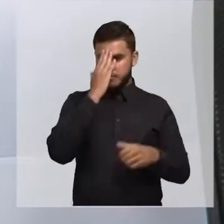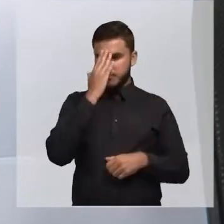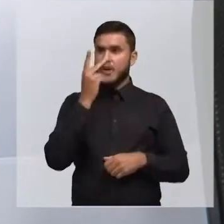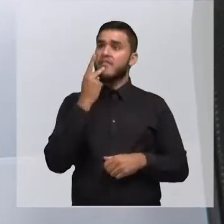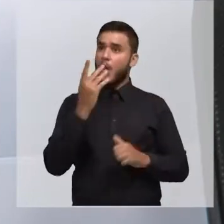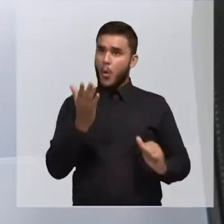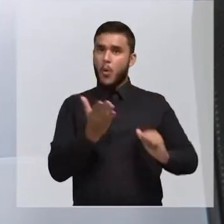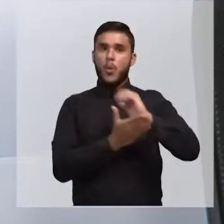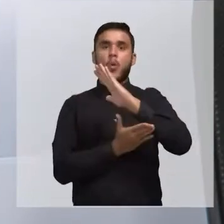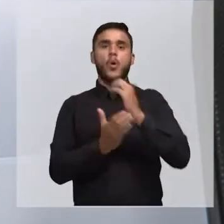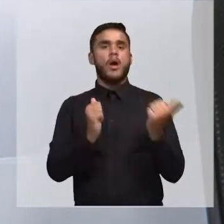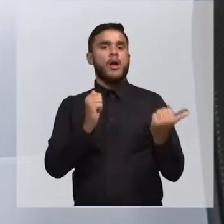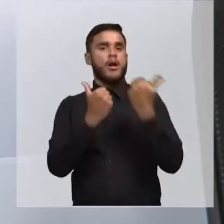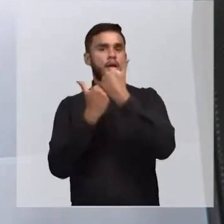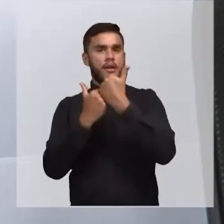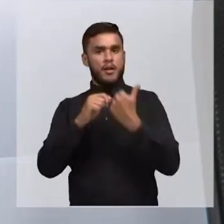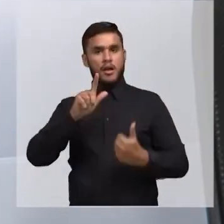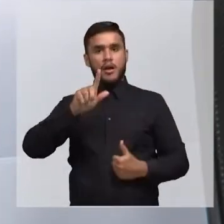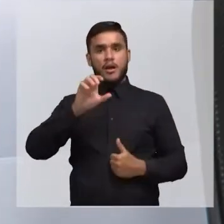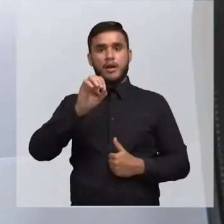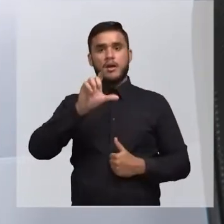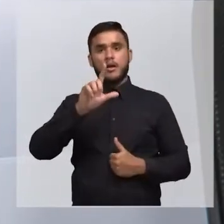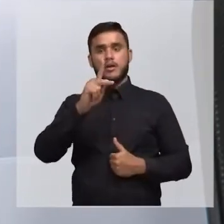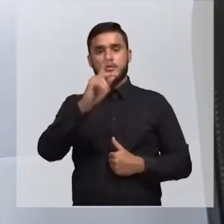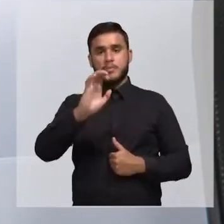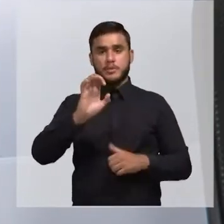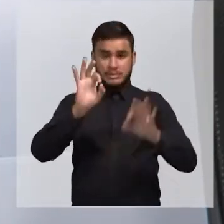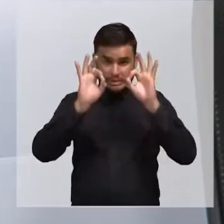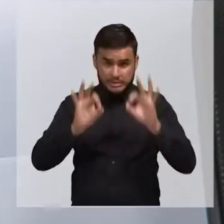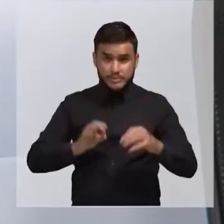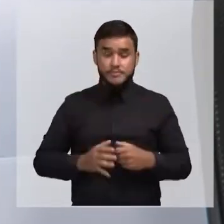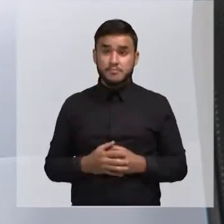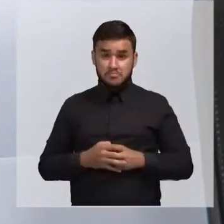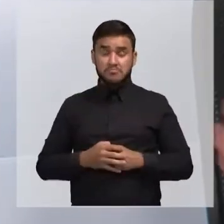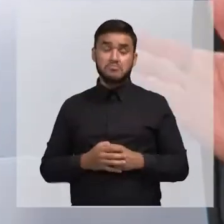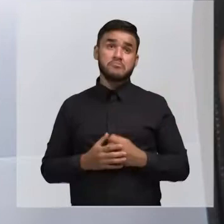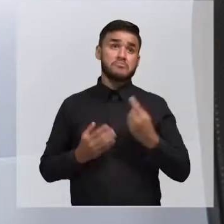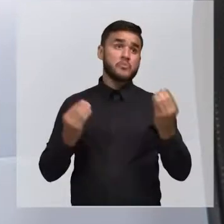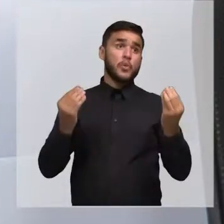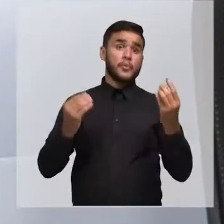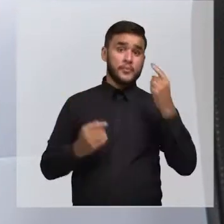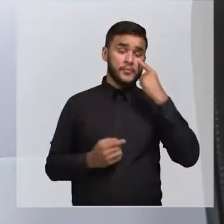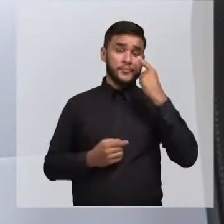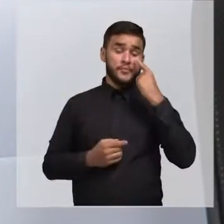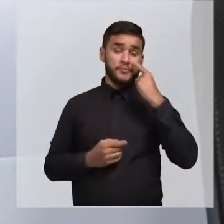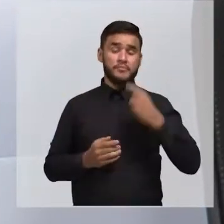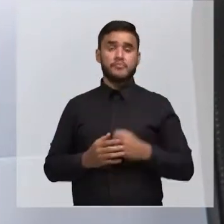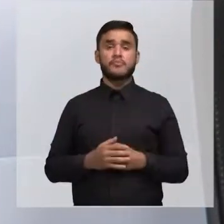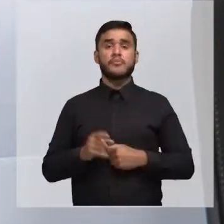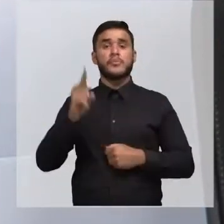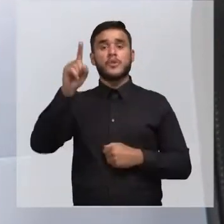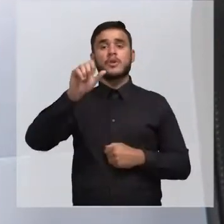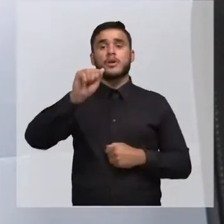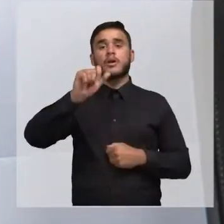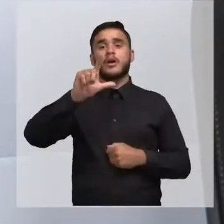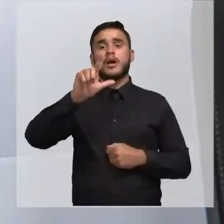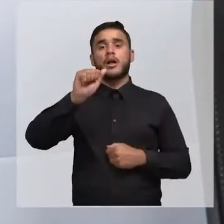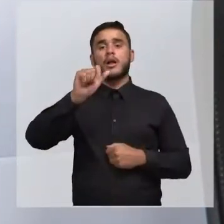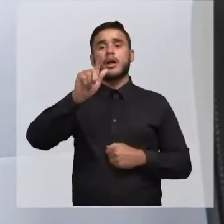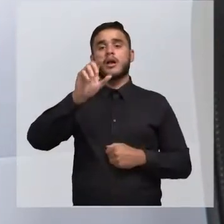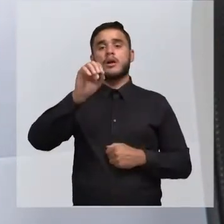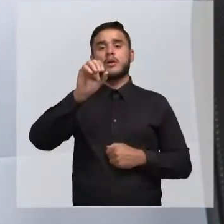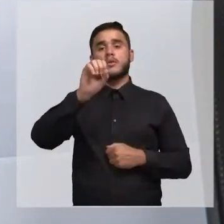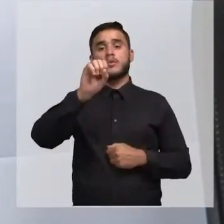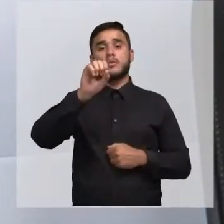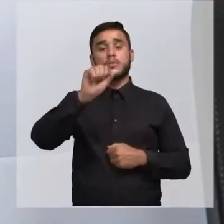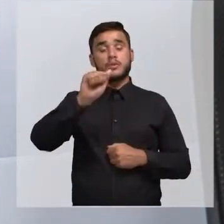golpe contra a ex-presidente Dilma Rousseff, que foi tirada do poder e tal. No entanto, em Alagoas, com quem que o PT está? Com o